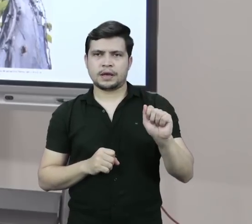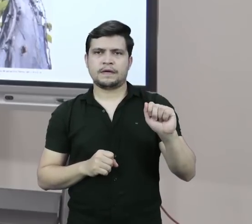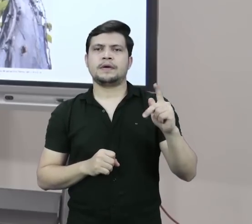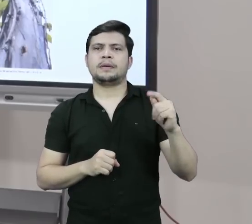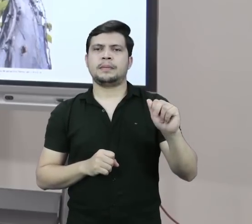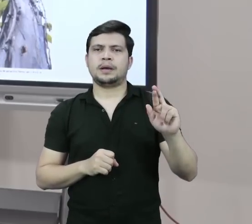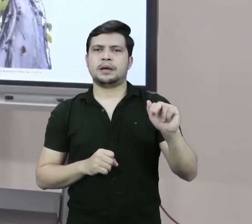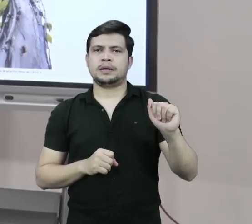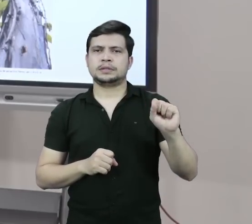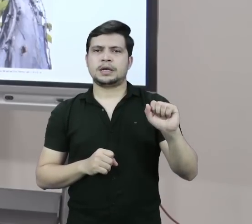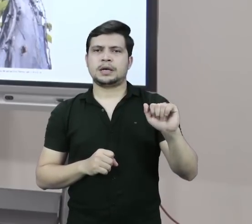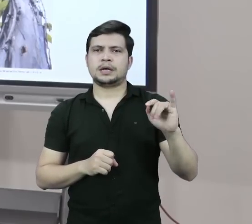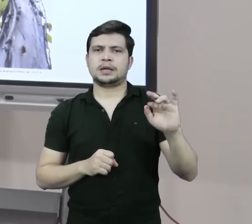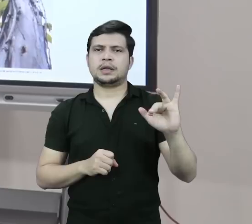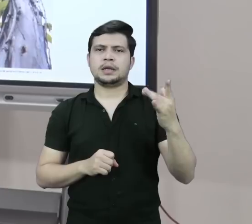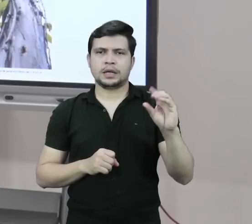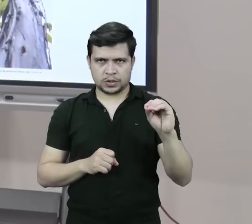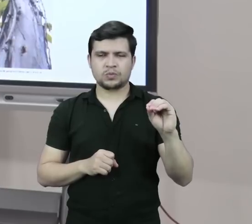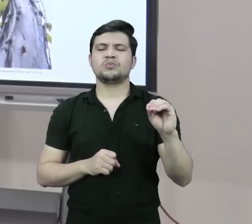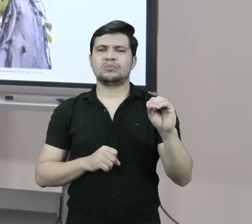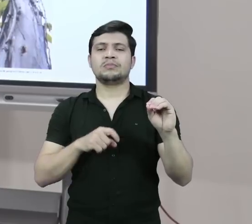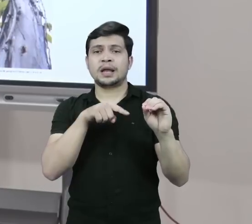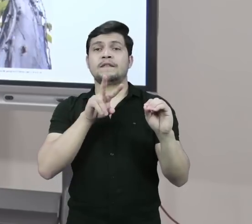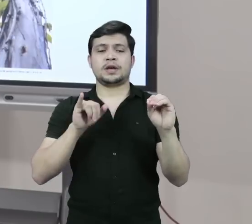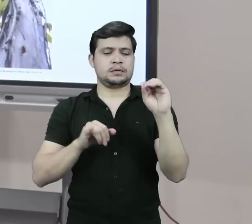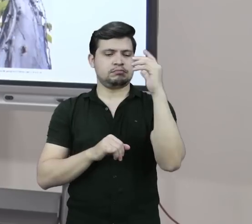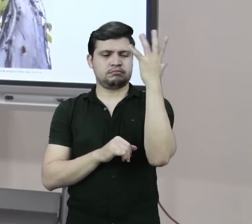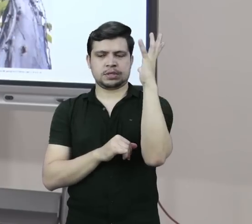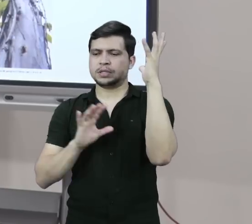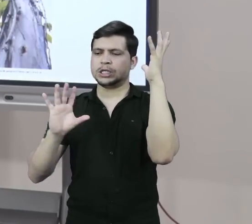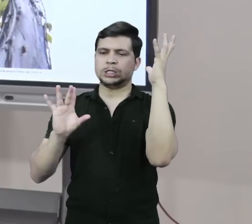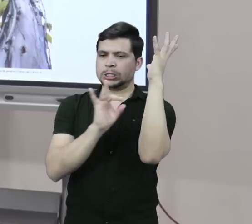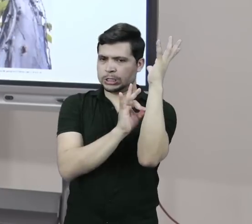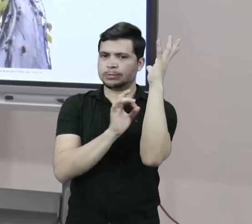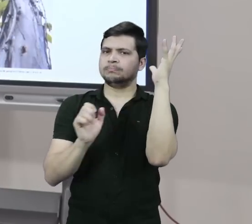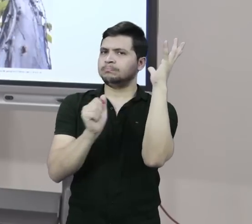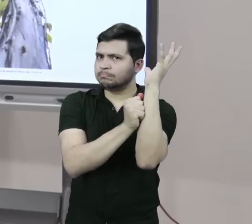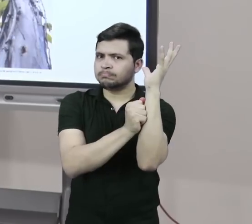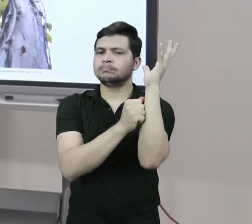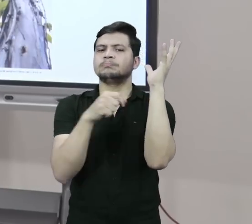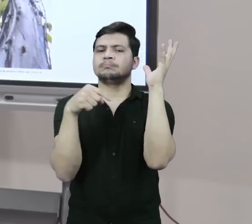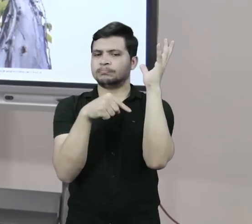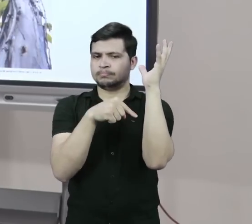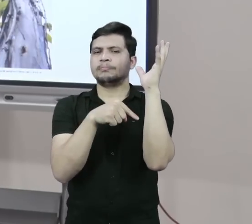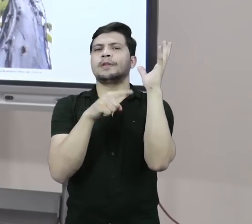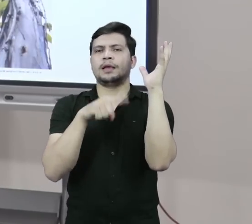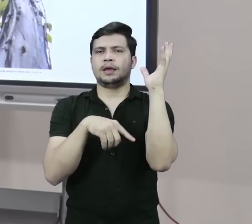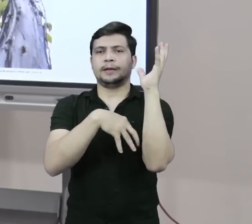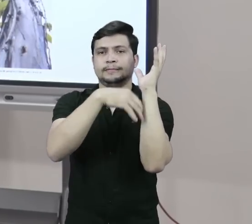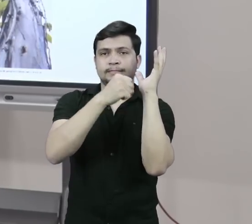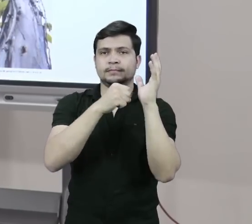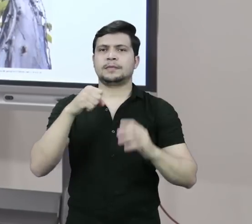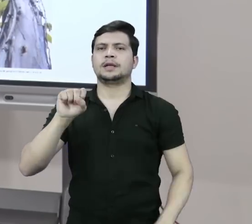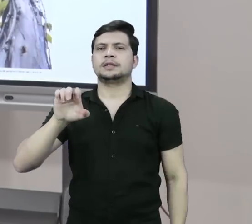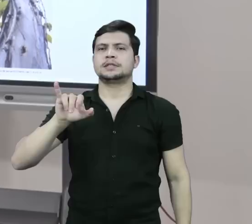planta hospedeira, vai sugar não a seiva elaborada, mas a seiva bruta. Por isso ela chama de hemiparasita. Já assim, a erva